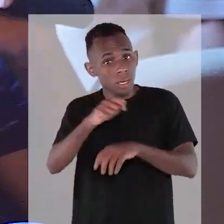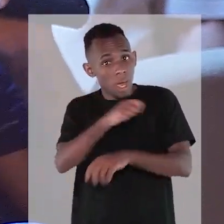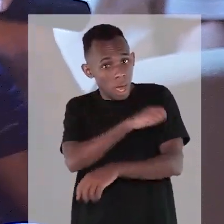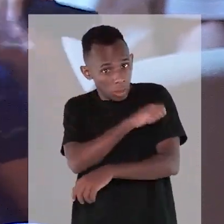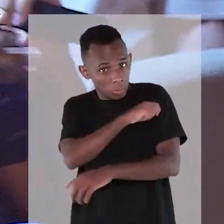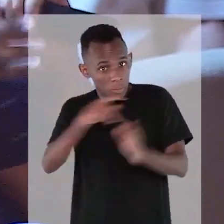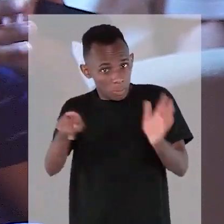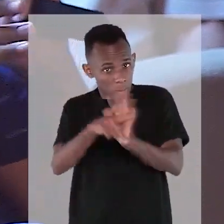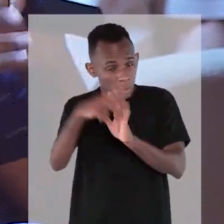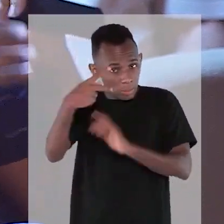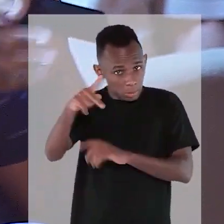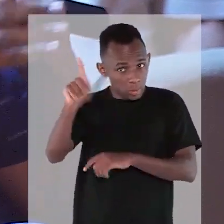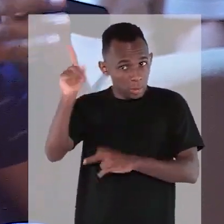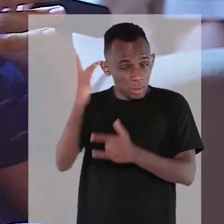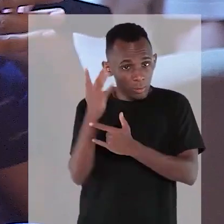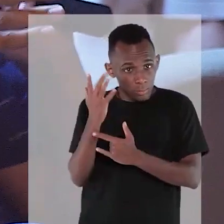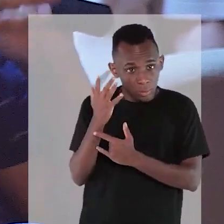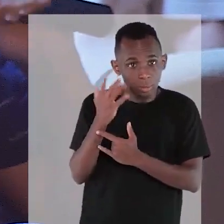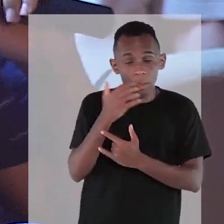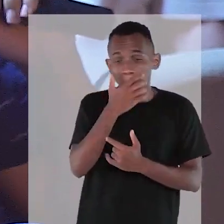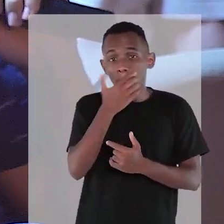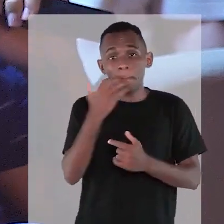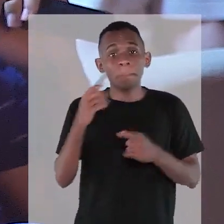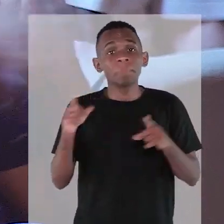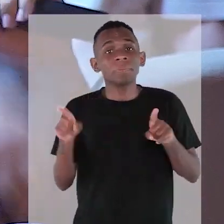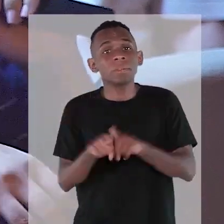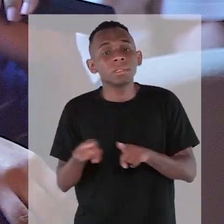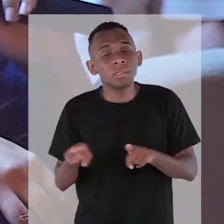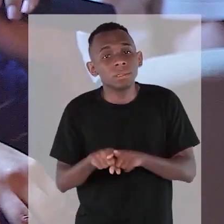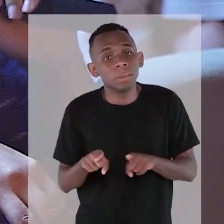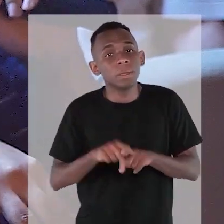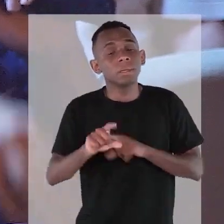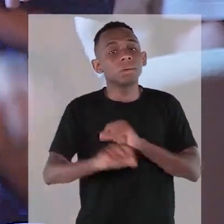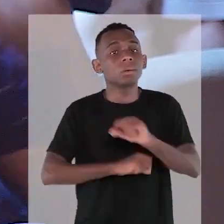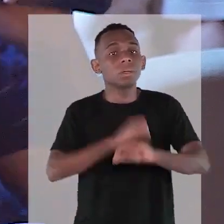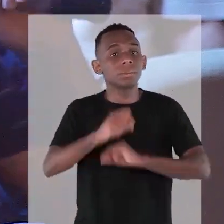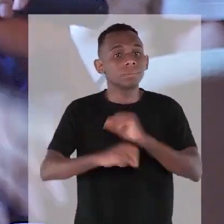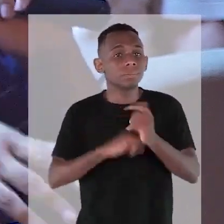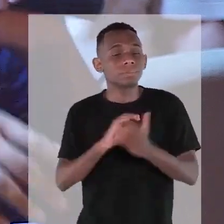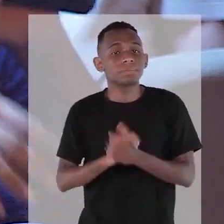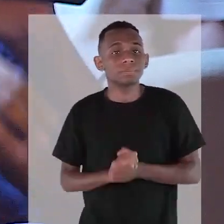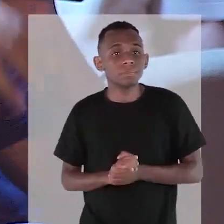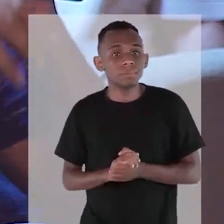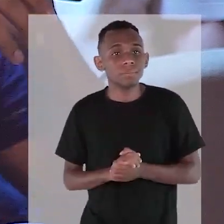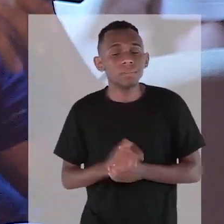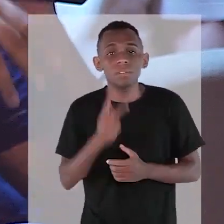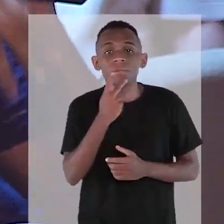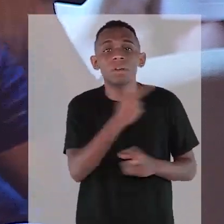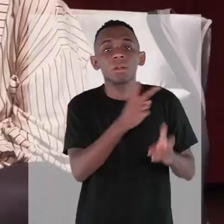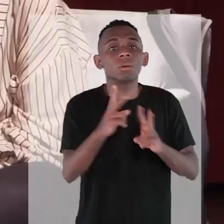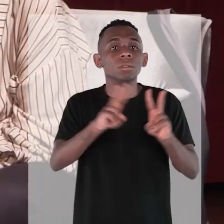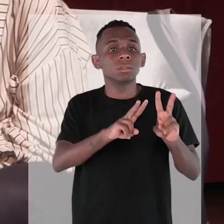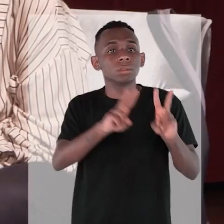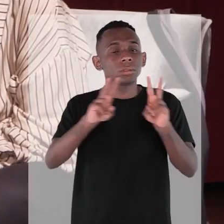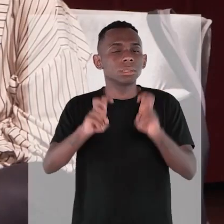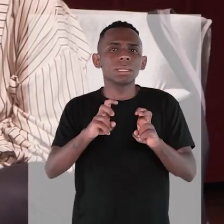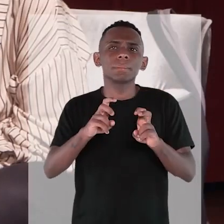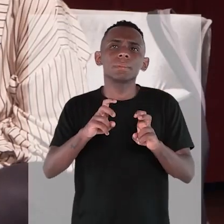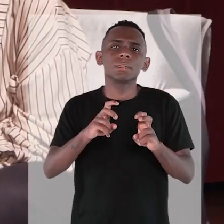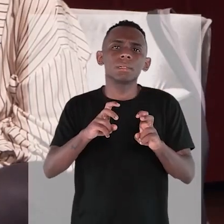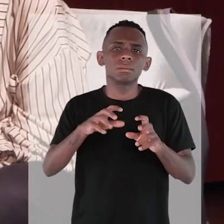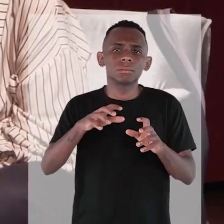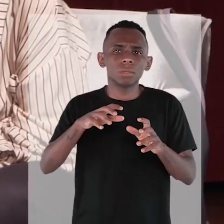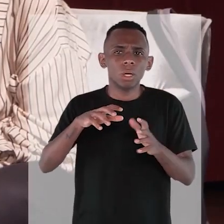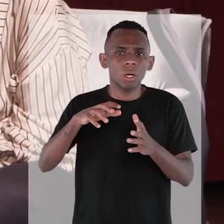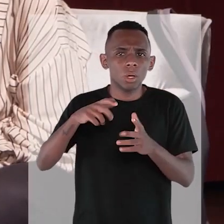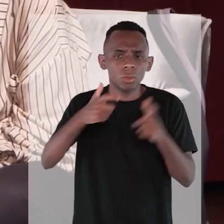como verdade, e aí vai na fala do outro colega aqui, que ele falou das redes, e aí eu fiquei pensando se